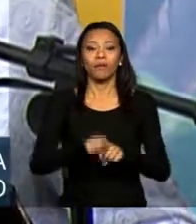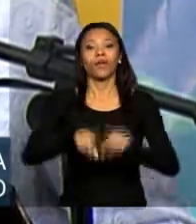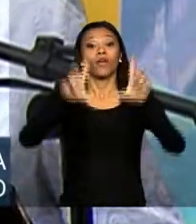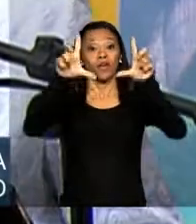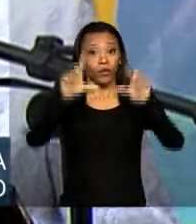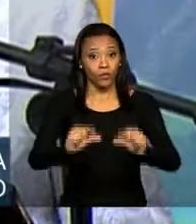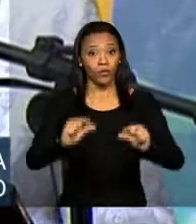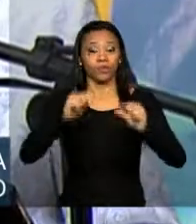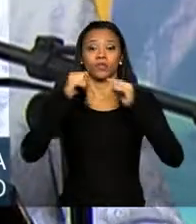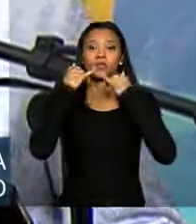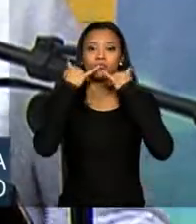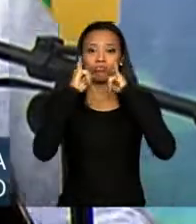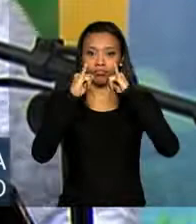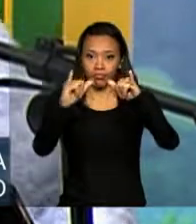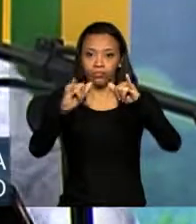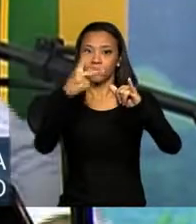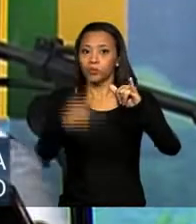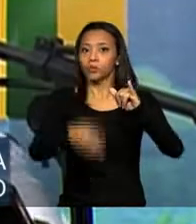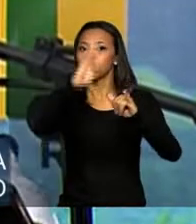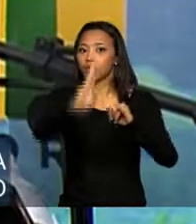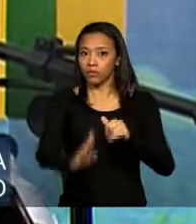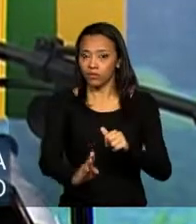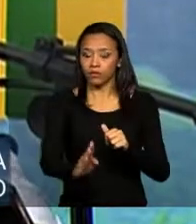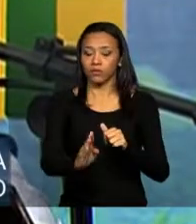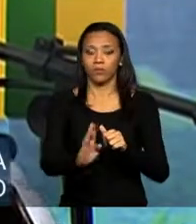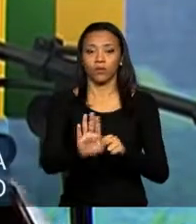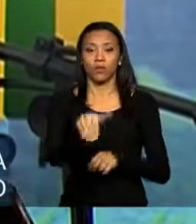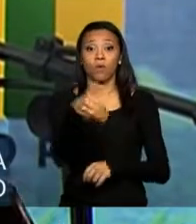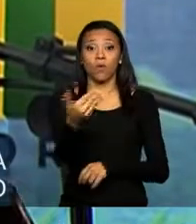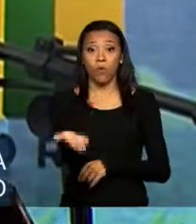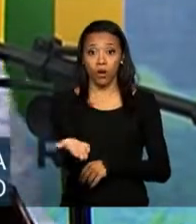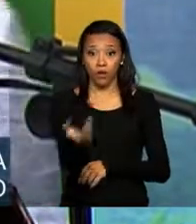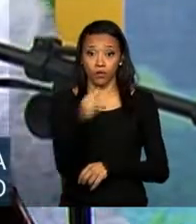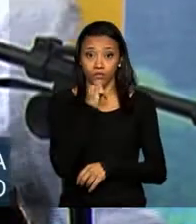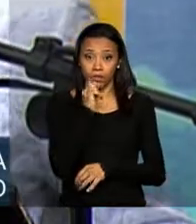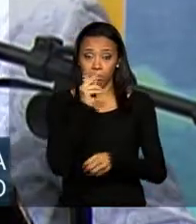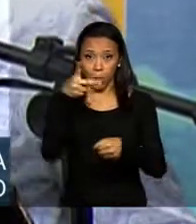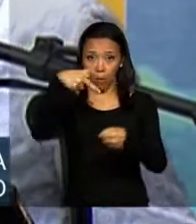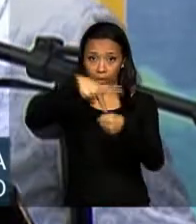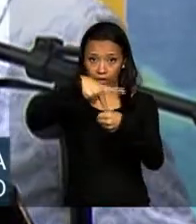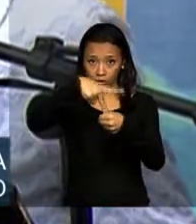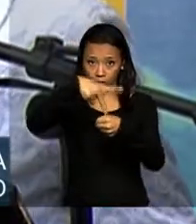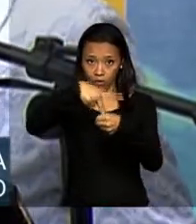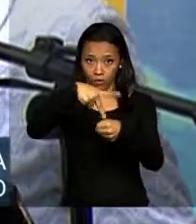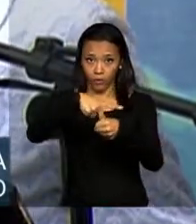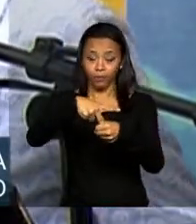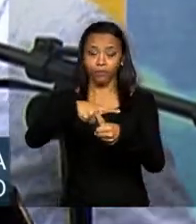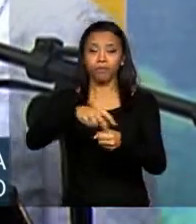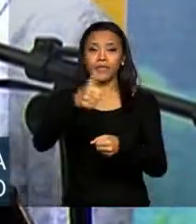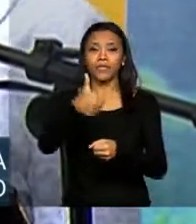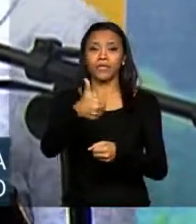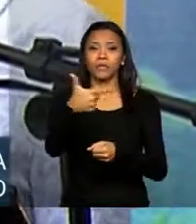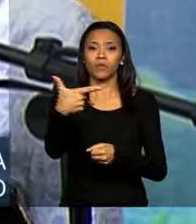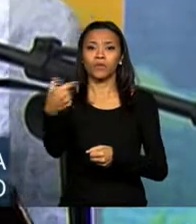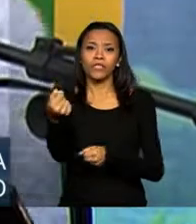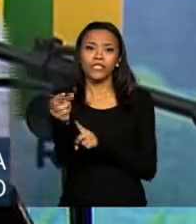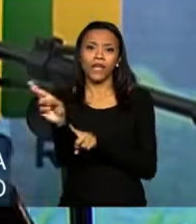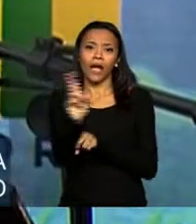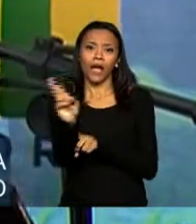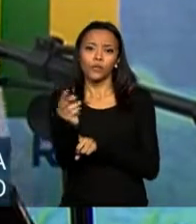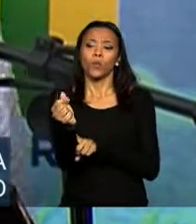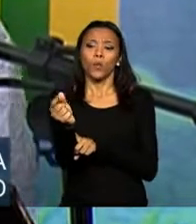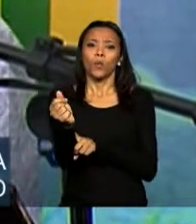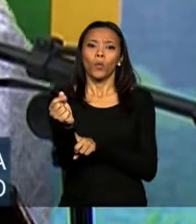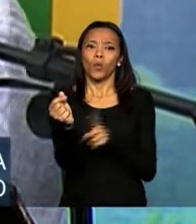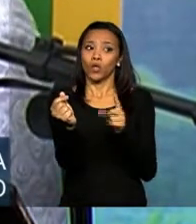no Brasil quando o petróleo tava r$ 120 nós